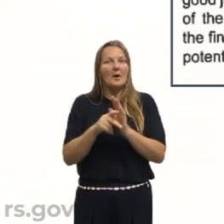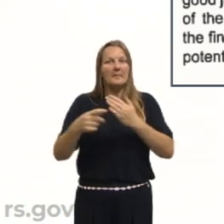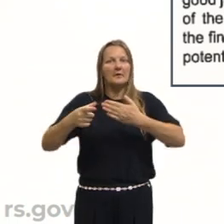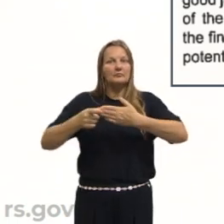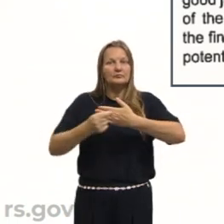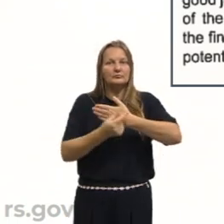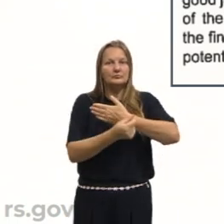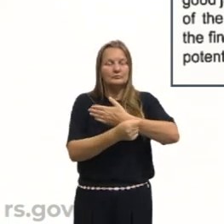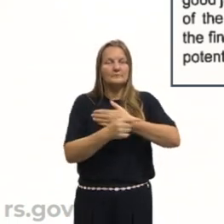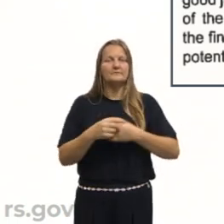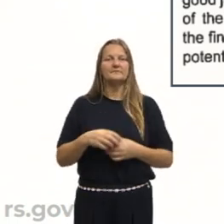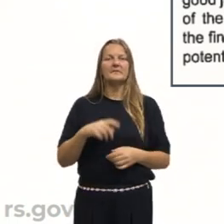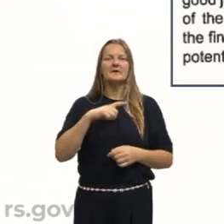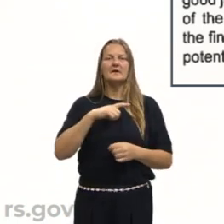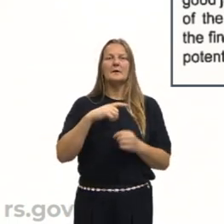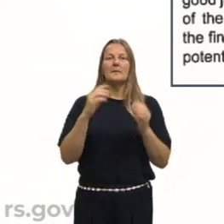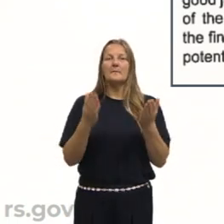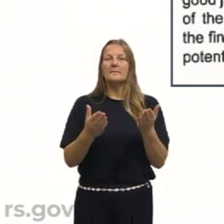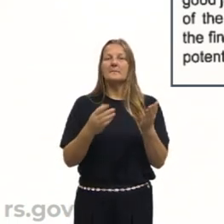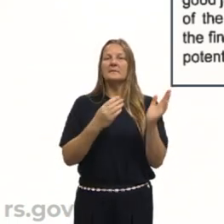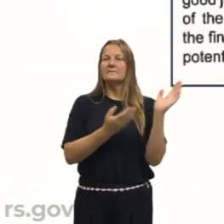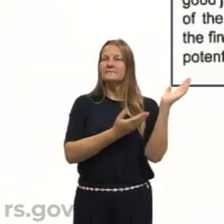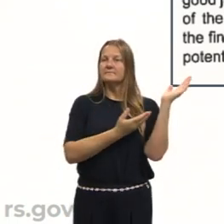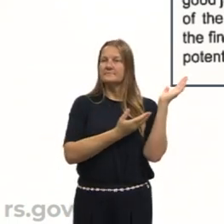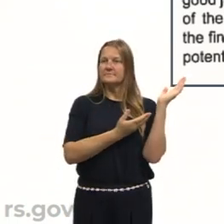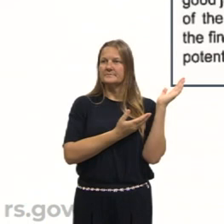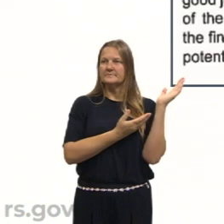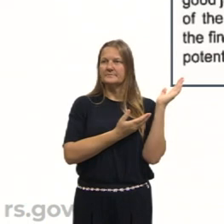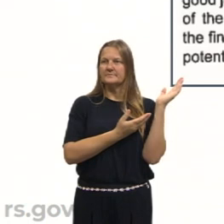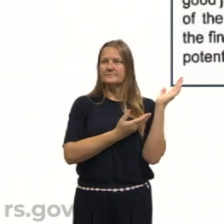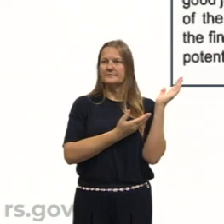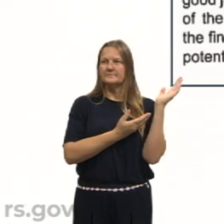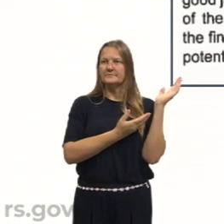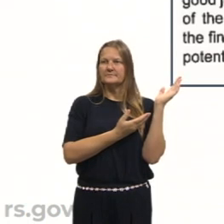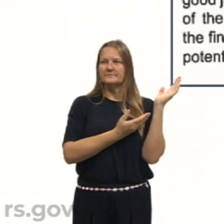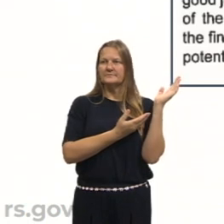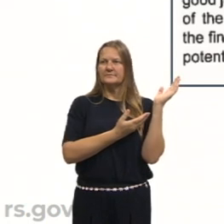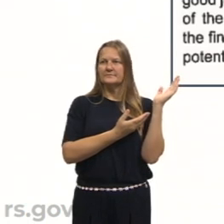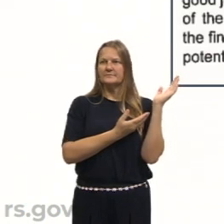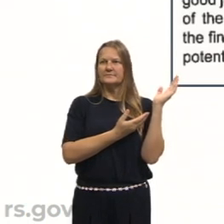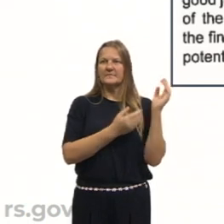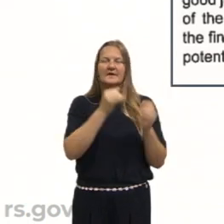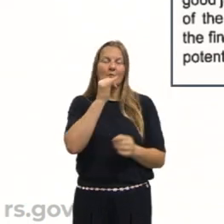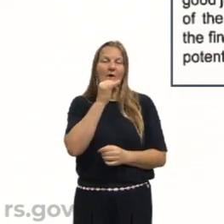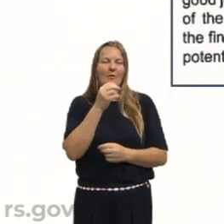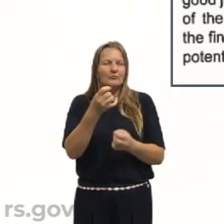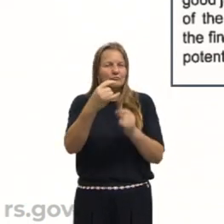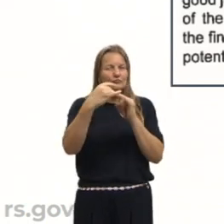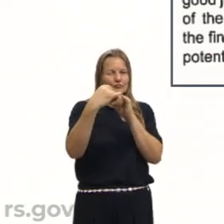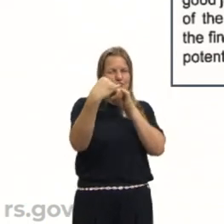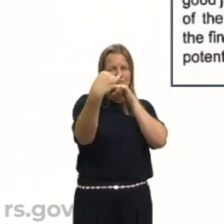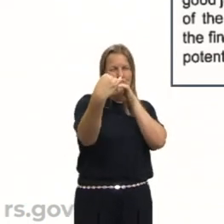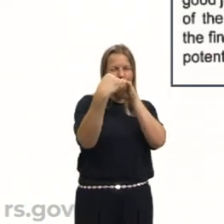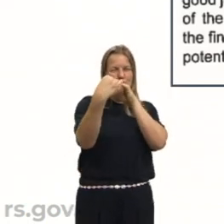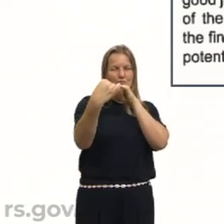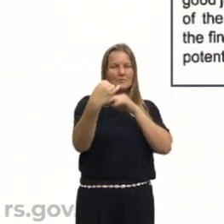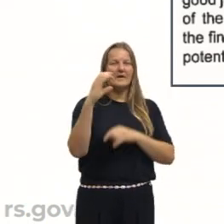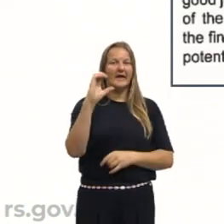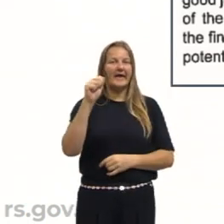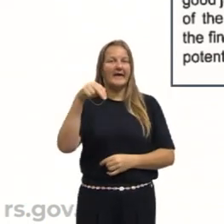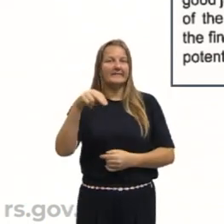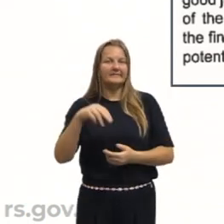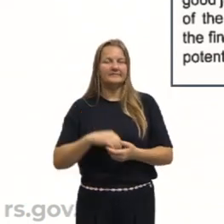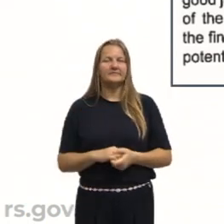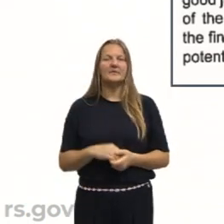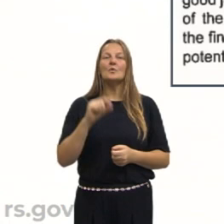trabalhamos prrazel verbs Eu trouxe um exemplo ali também ruken que é o atrair né um phras over e